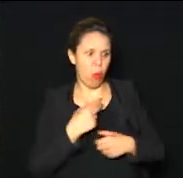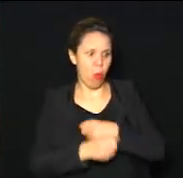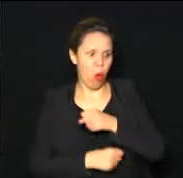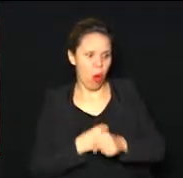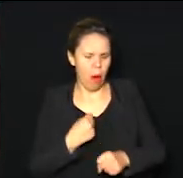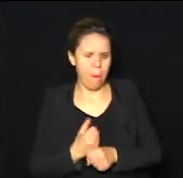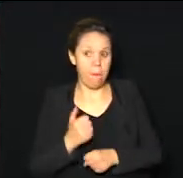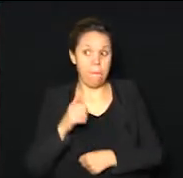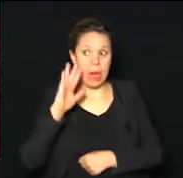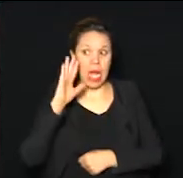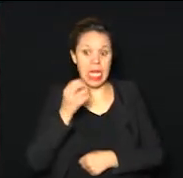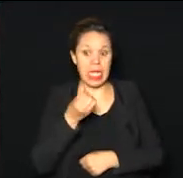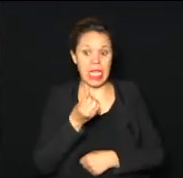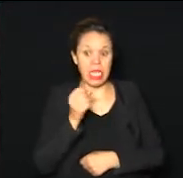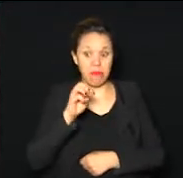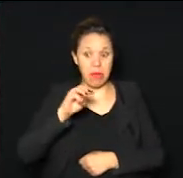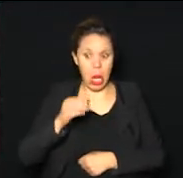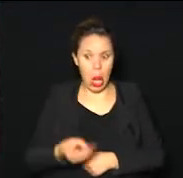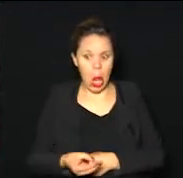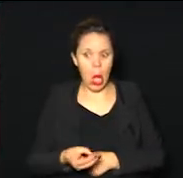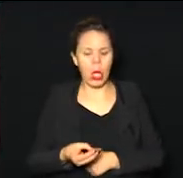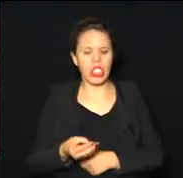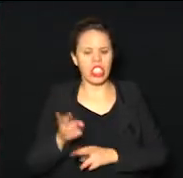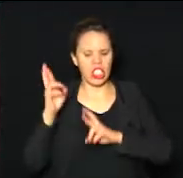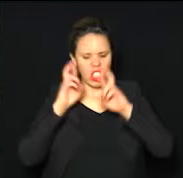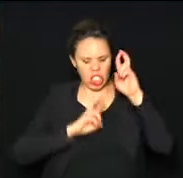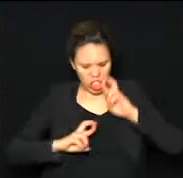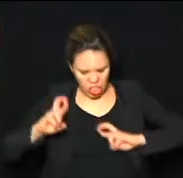6 milhões de exames laboratoriais,